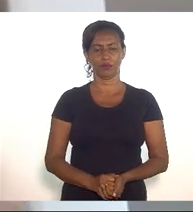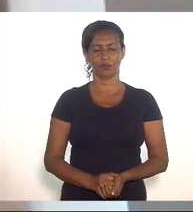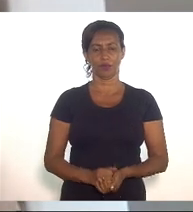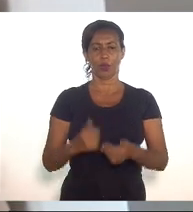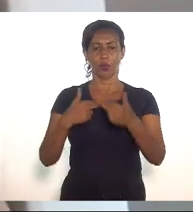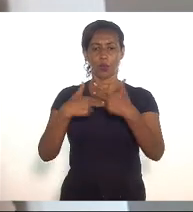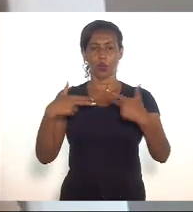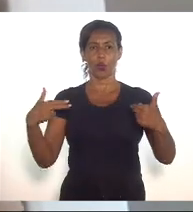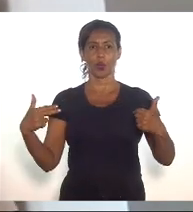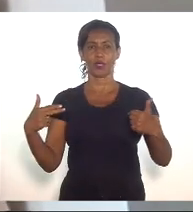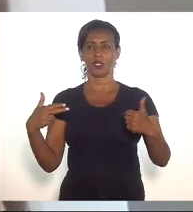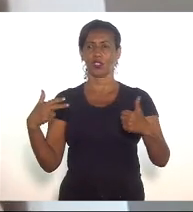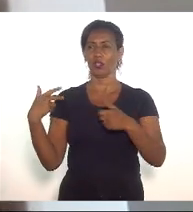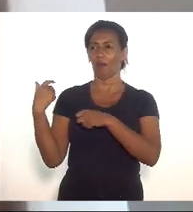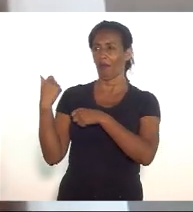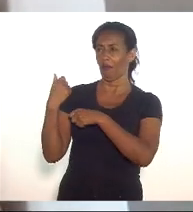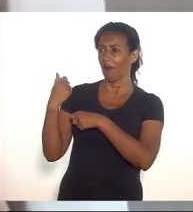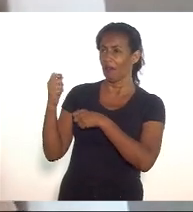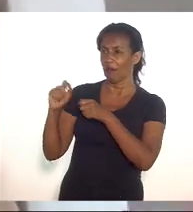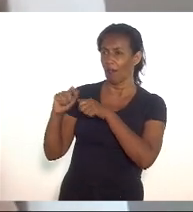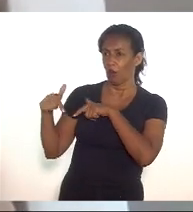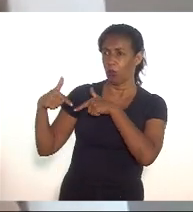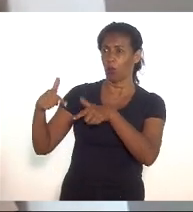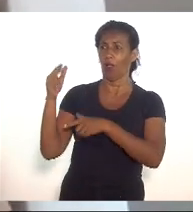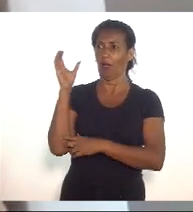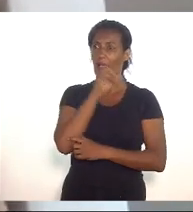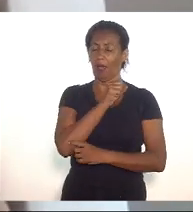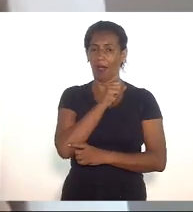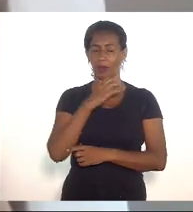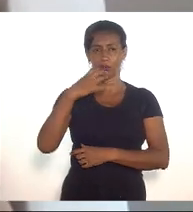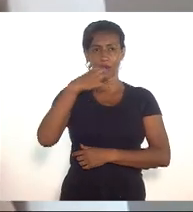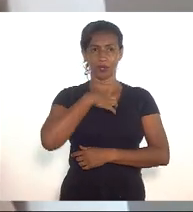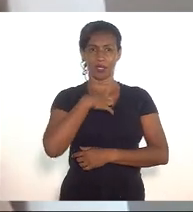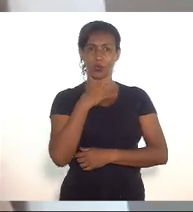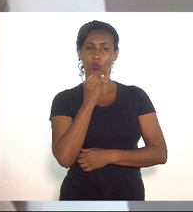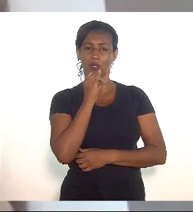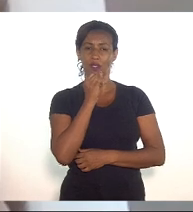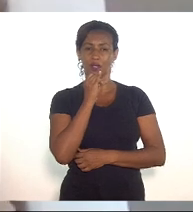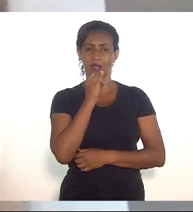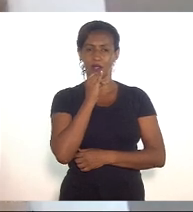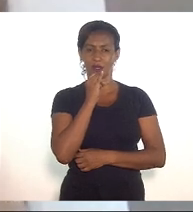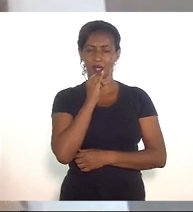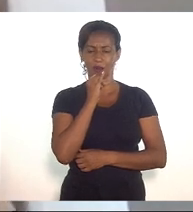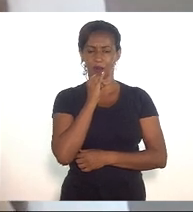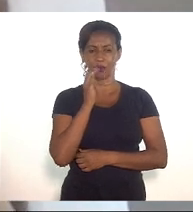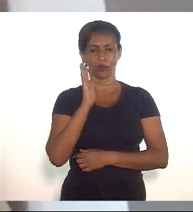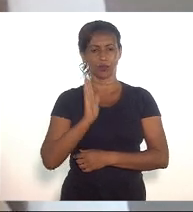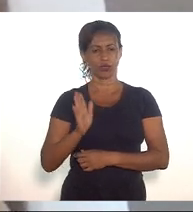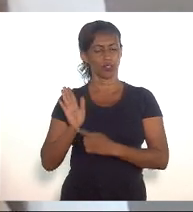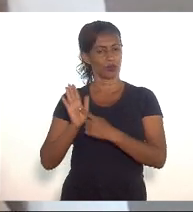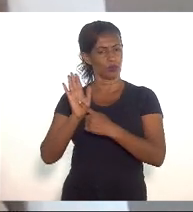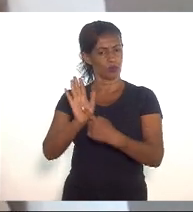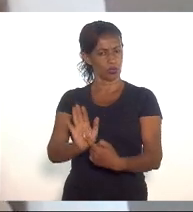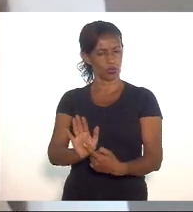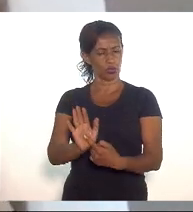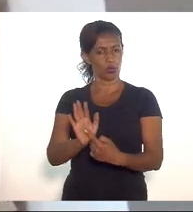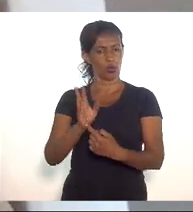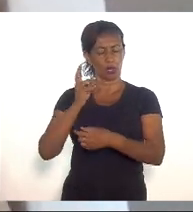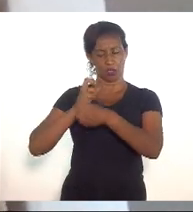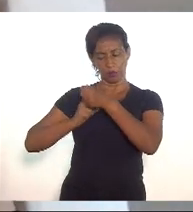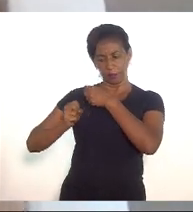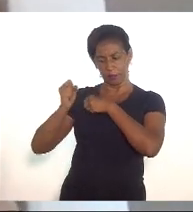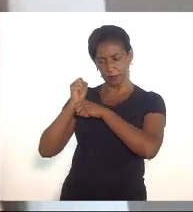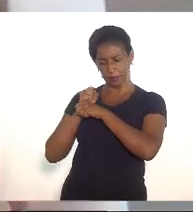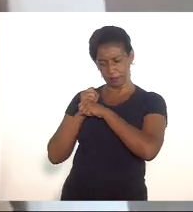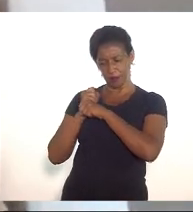coisas muito rápidas. Eu cito o exemplo do que a gente apresentou na LDO do ano passado. Eu